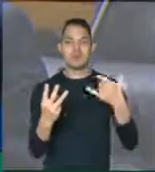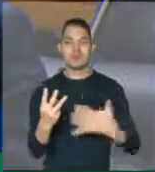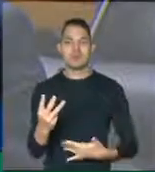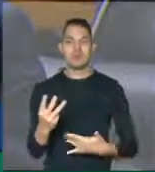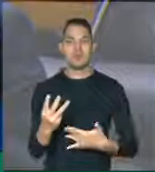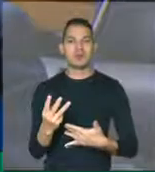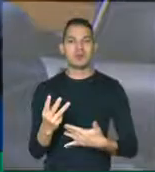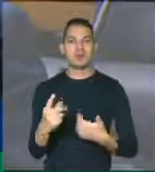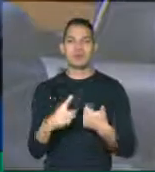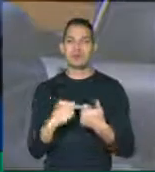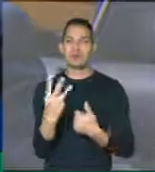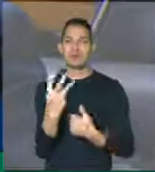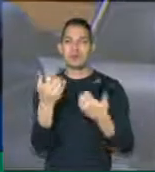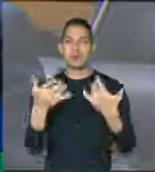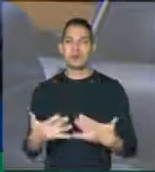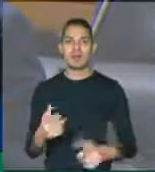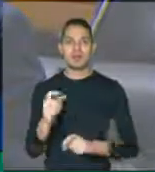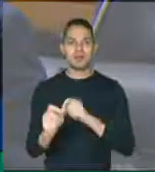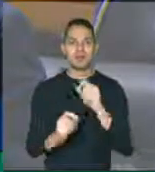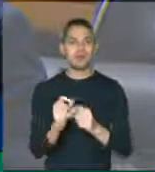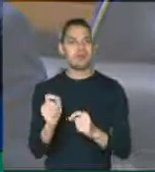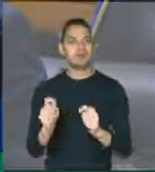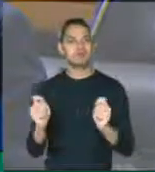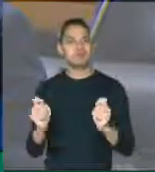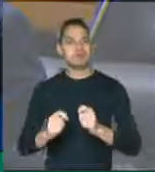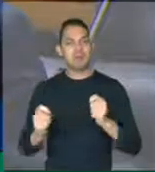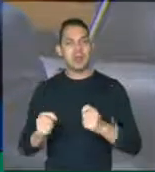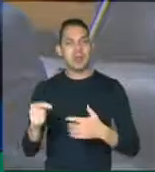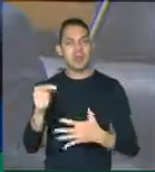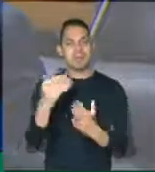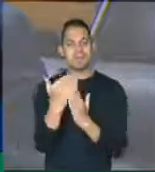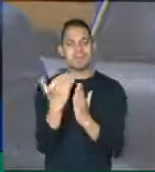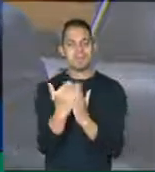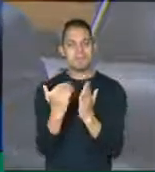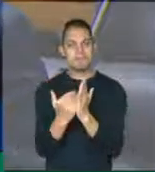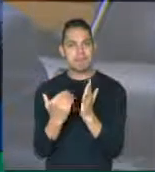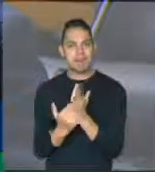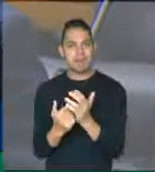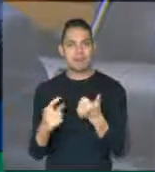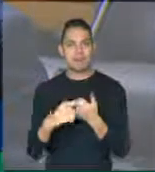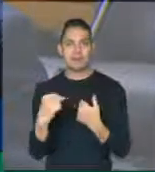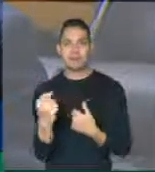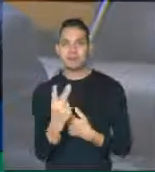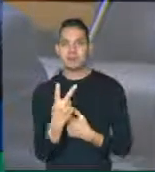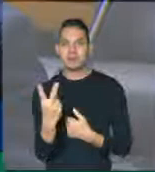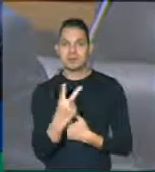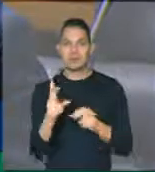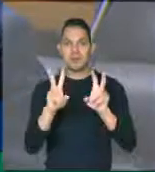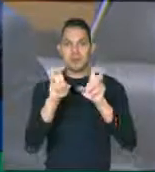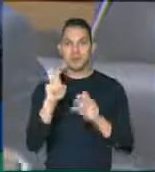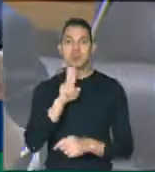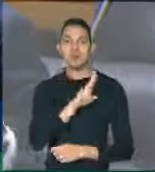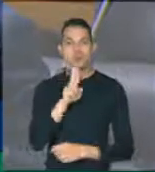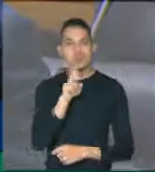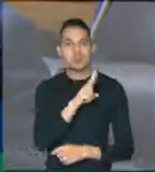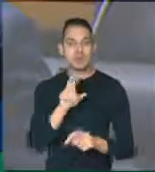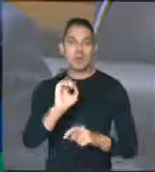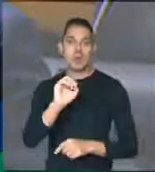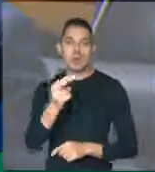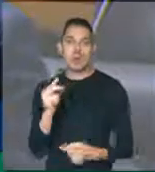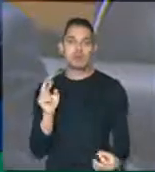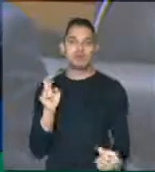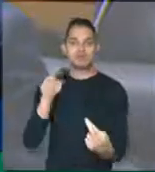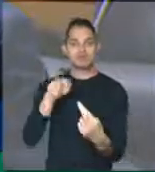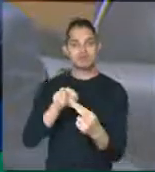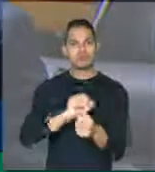afirmar. Artigo 3º. Somente poderão ser pautadas na forma prevista no artigo 2º as matérias urgentes ou